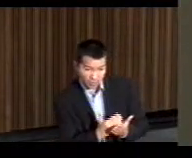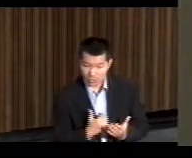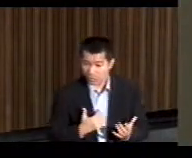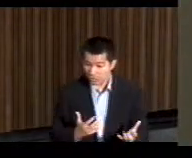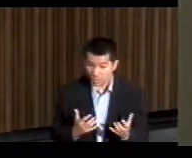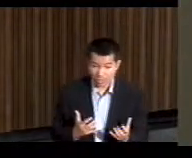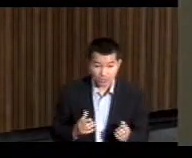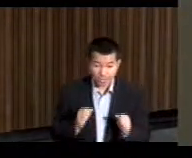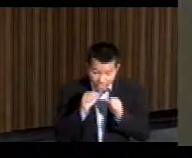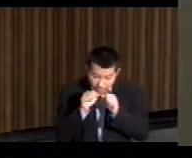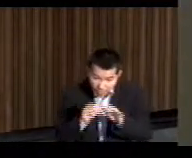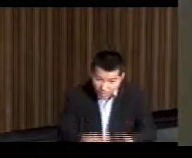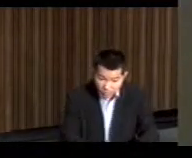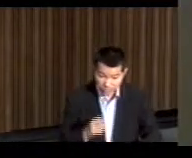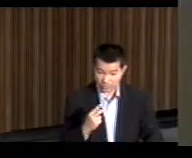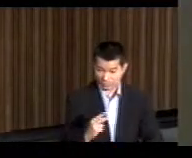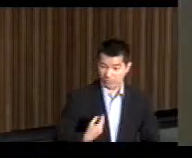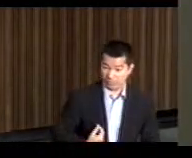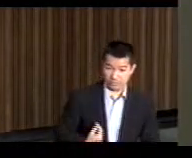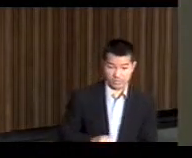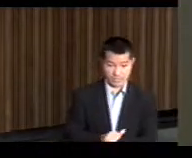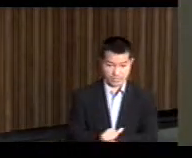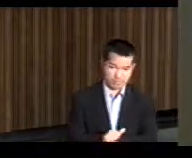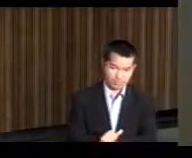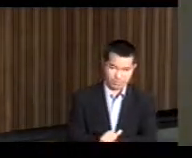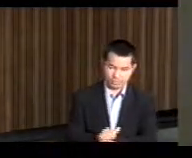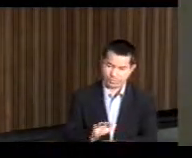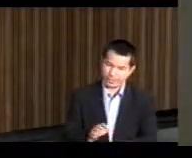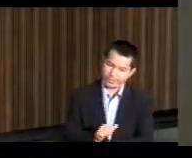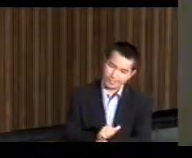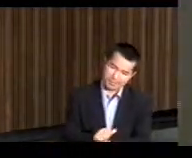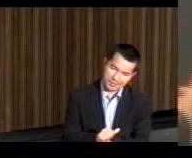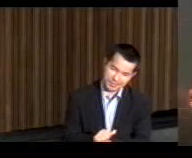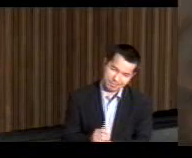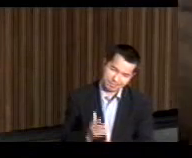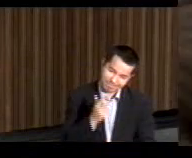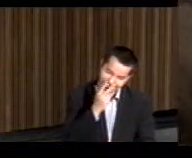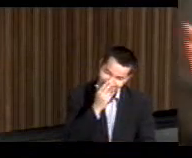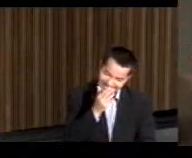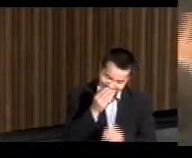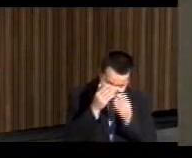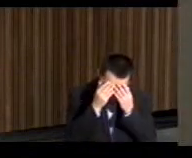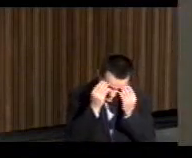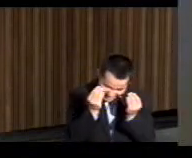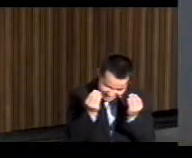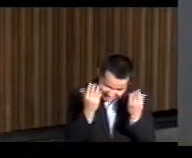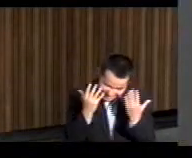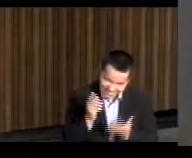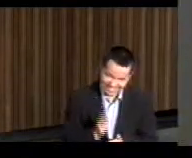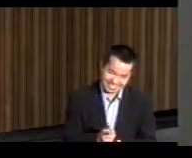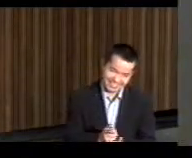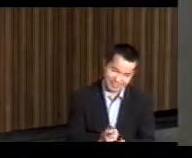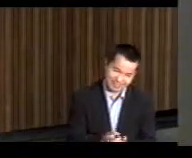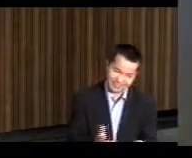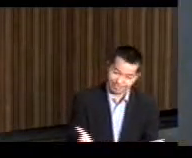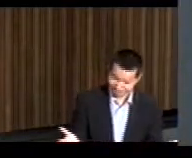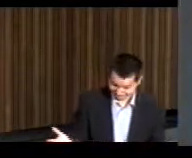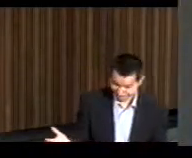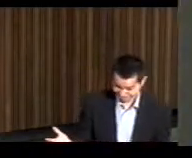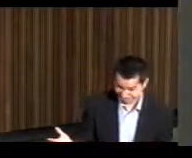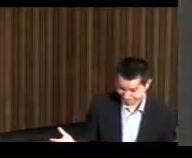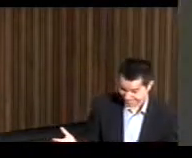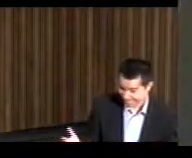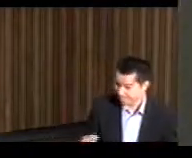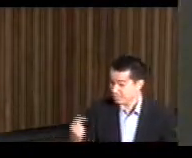expectativas do seu relacionamento comigo. E esse é o tema da aliança. Como é que a gente anda com Deus? Deus nos